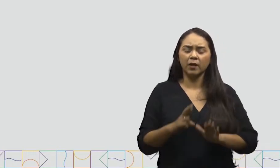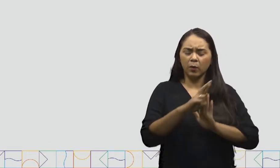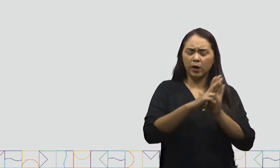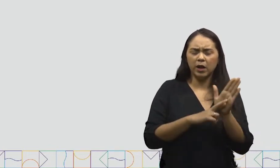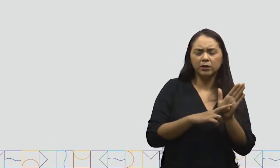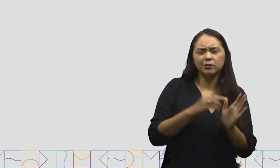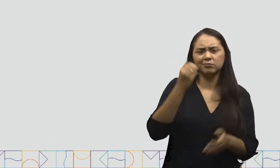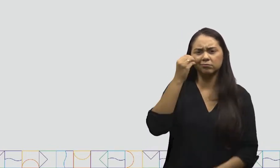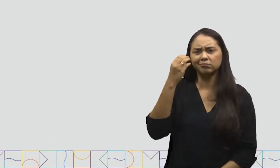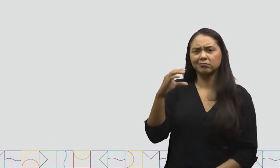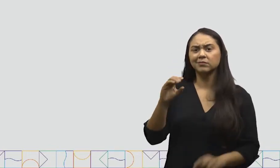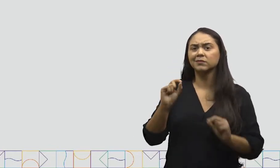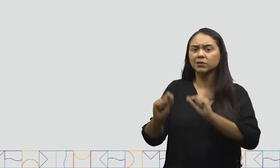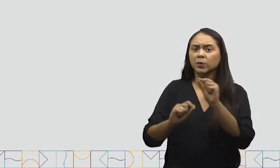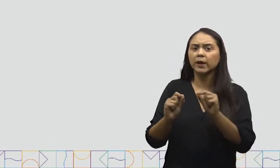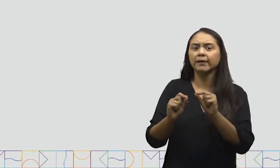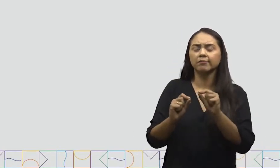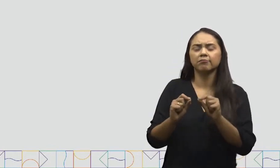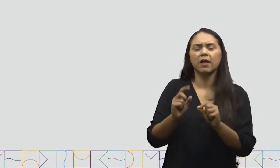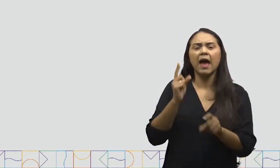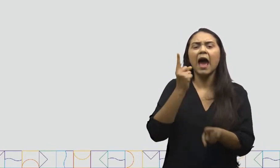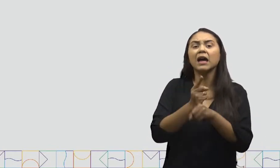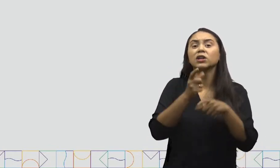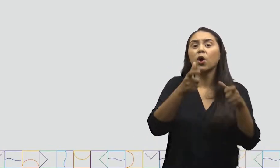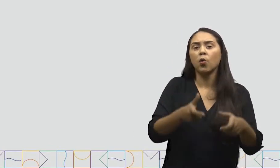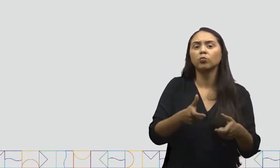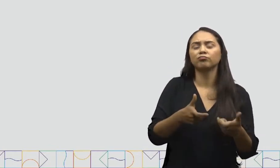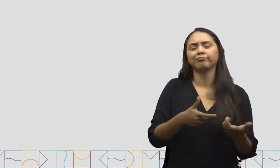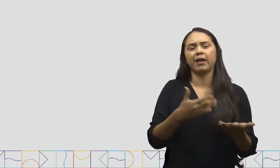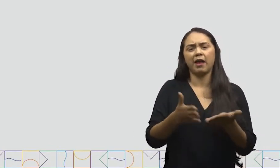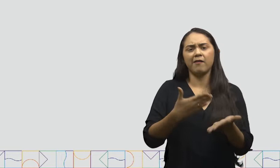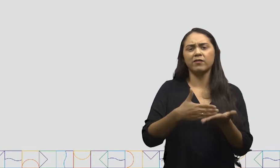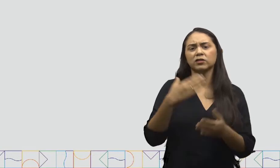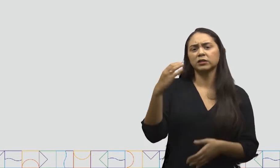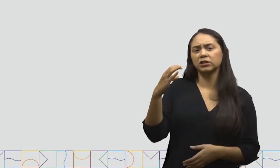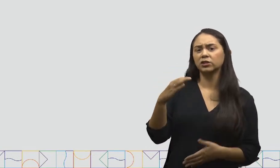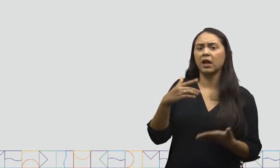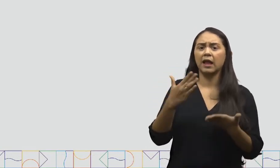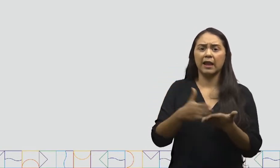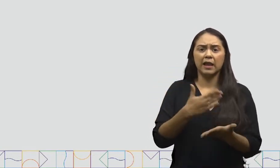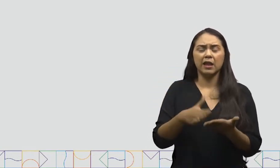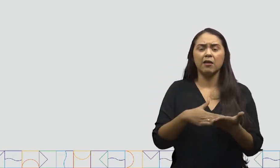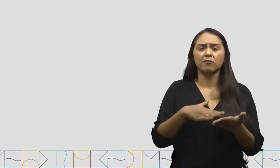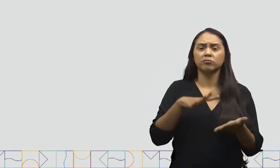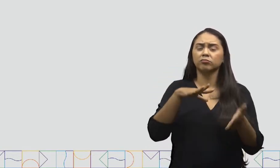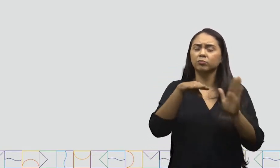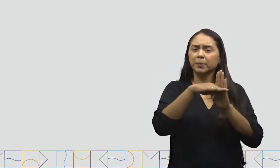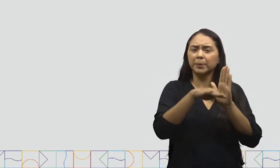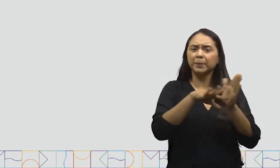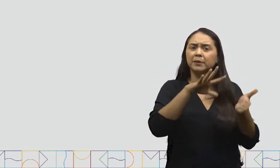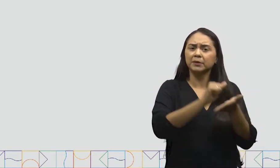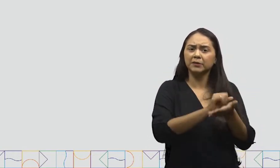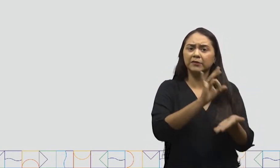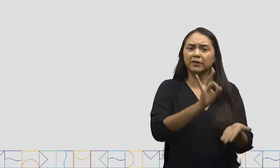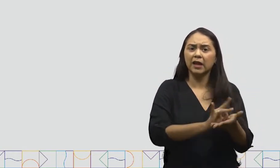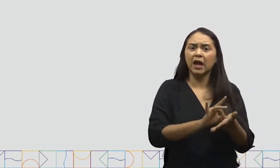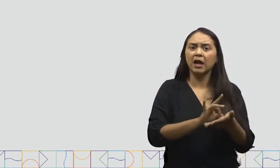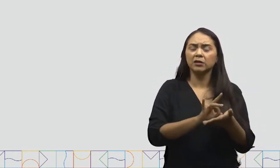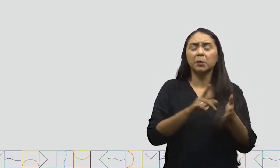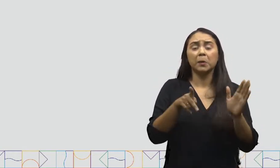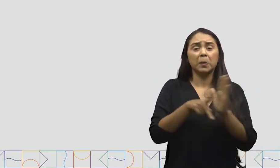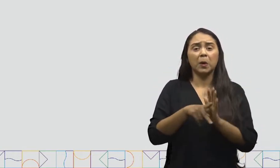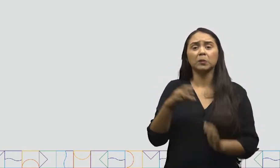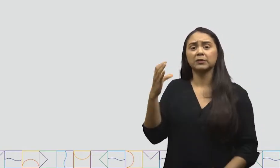experimento científico é comum em revistas científicas, livros, protocolos e registros